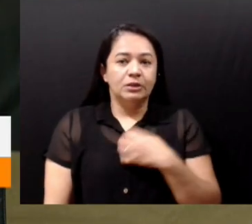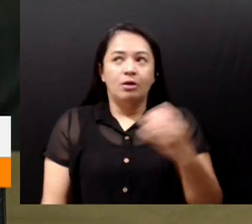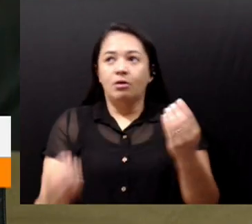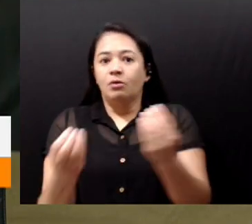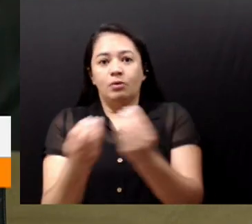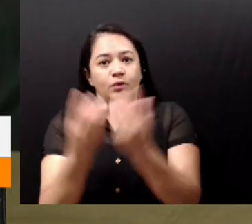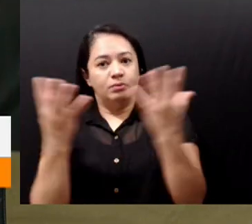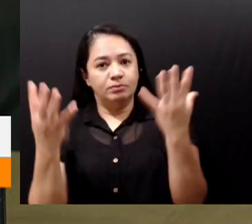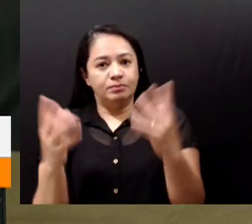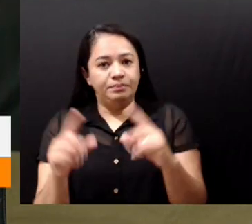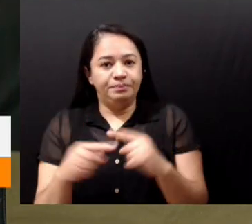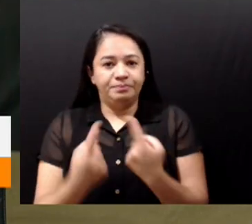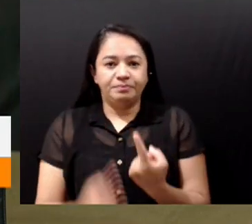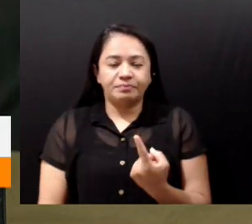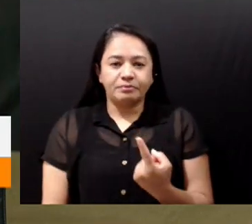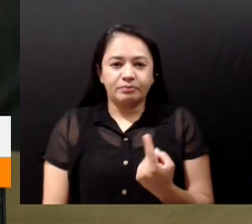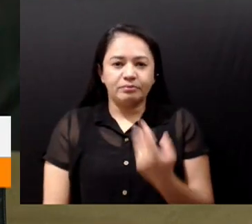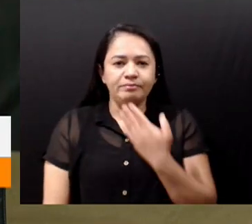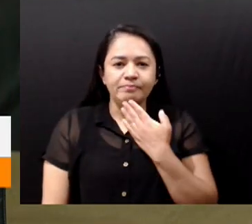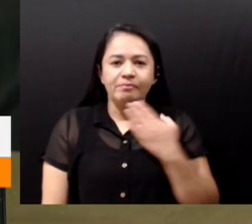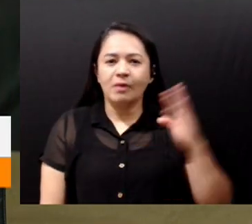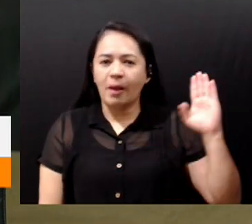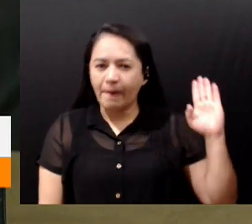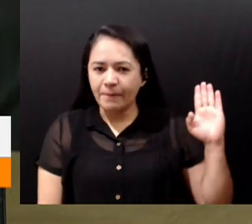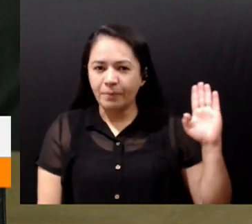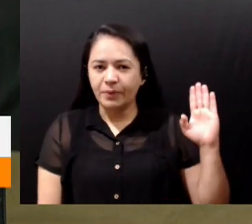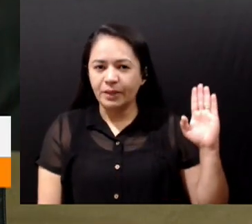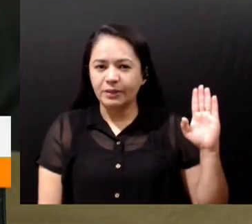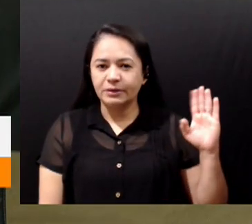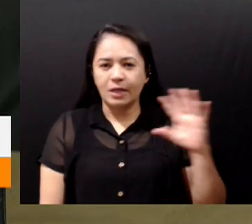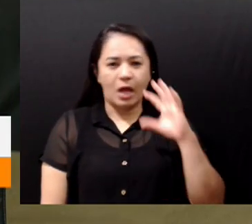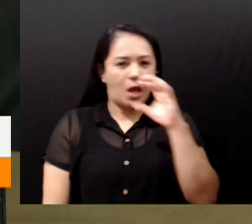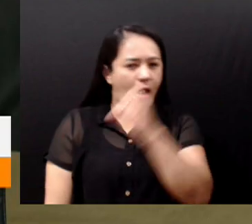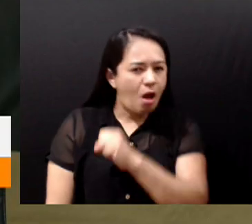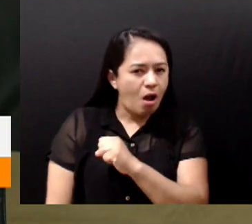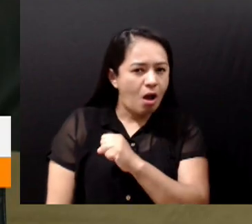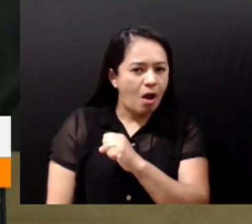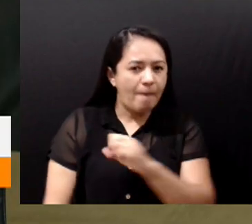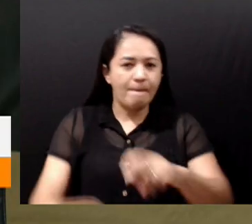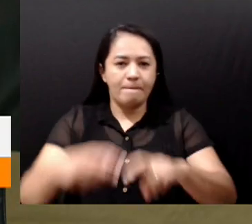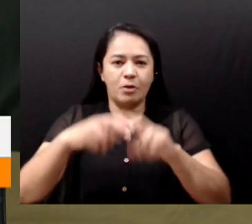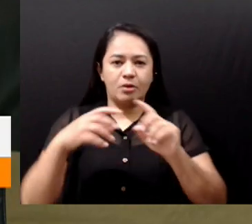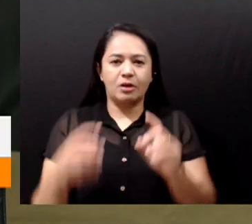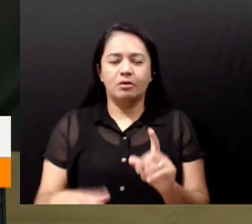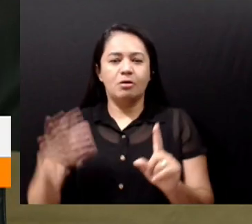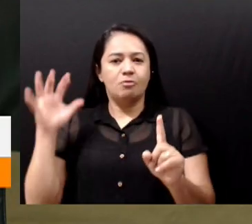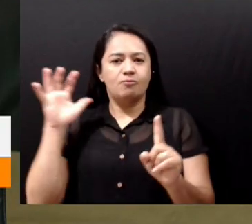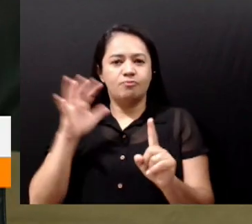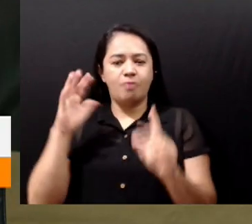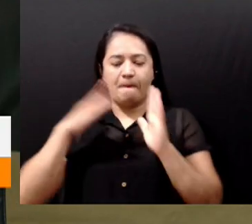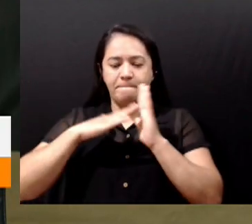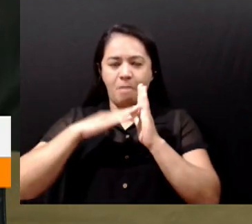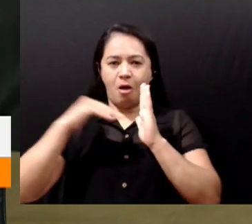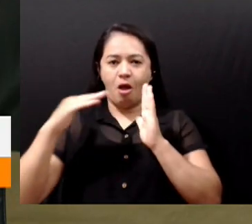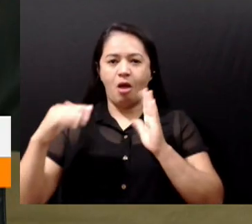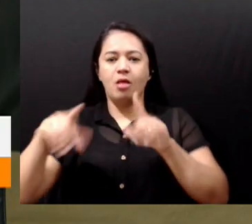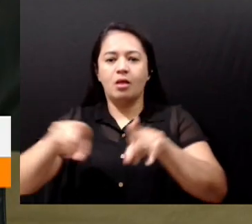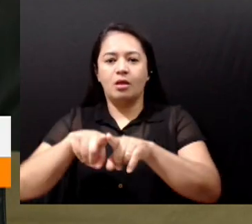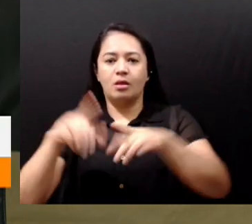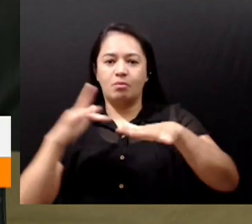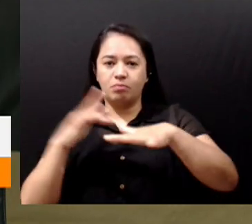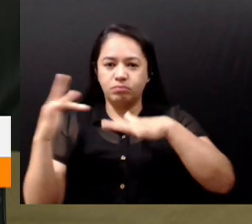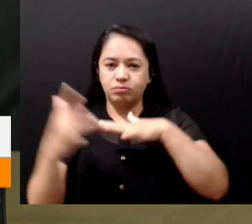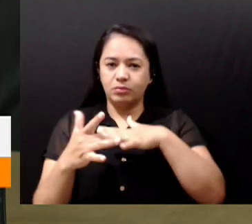que essas promessas de resultados rápidos, amplificados pela pressão estética e pelas redes sociais, realmente nos levam a